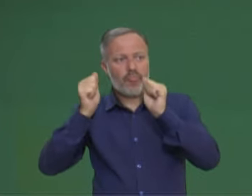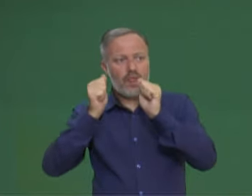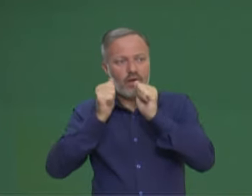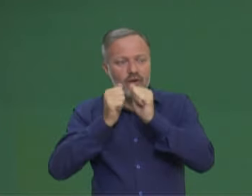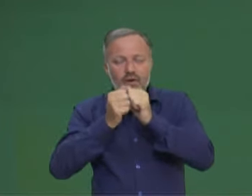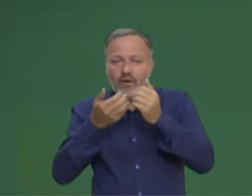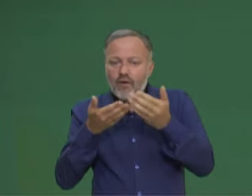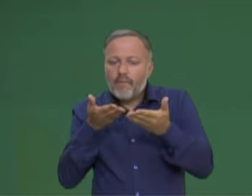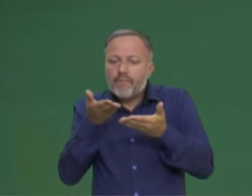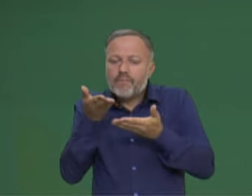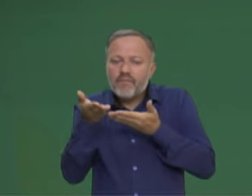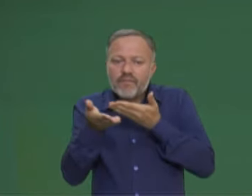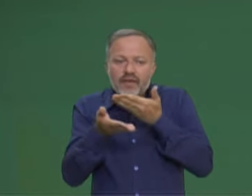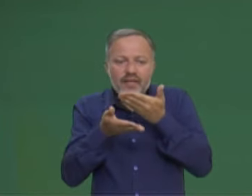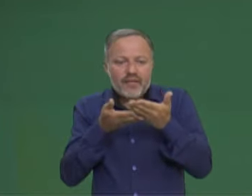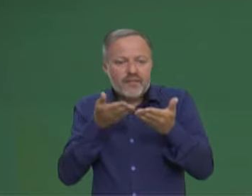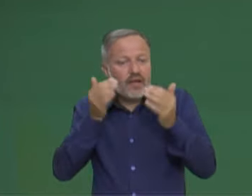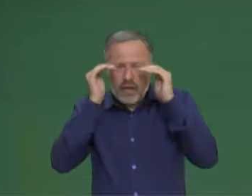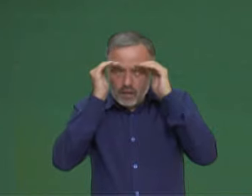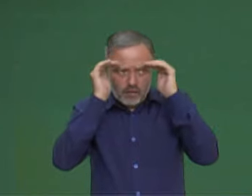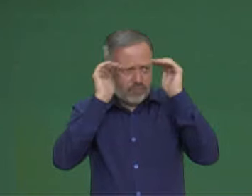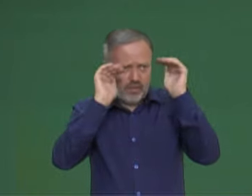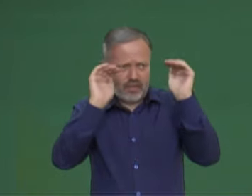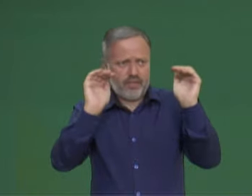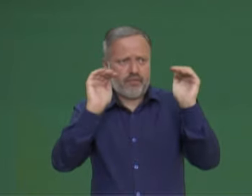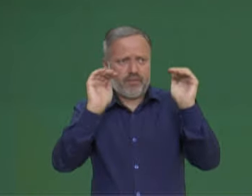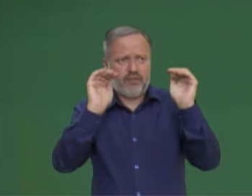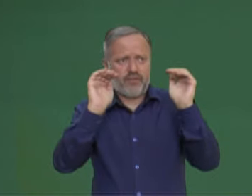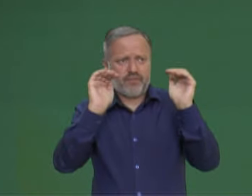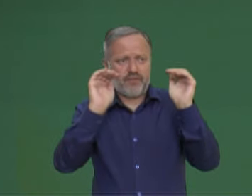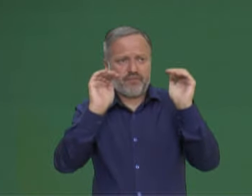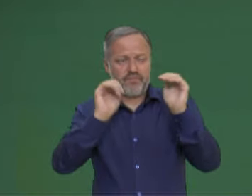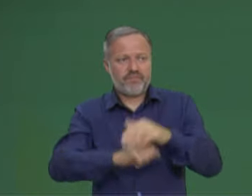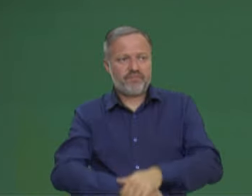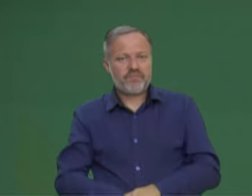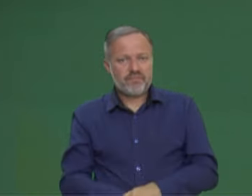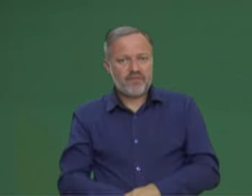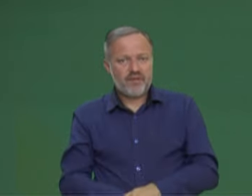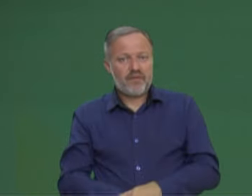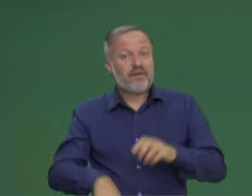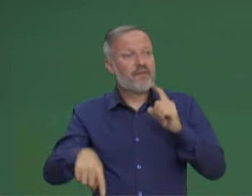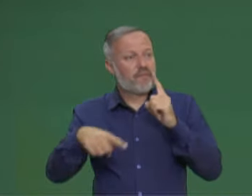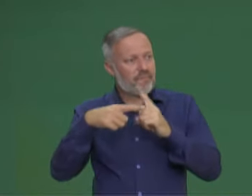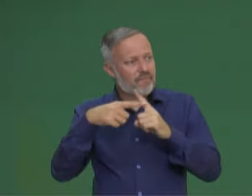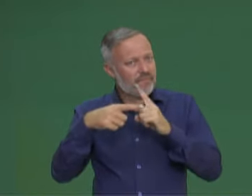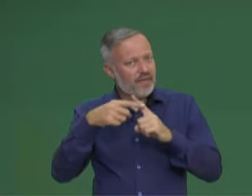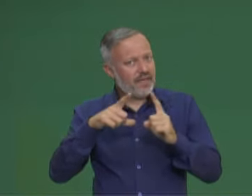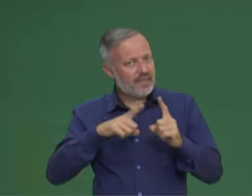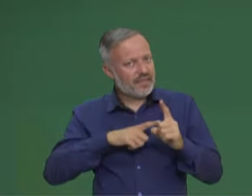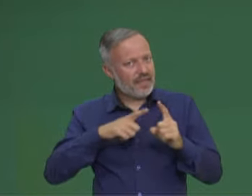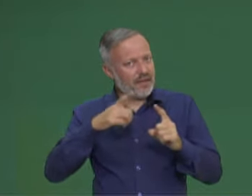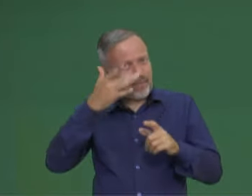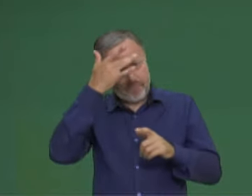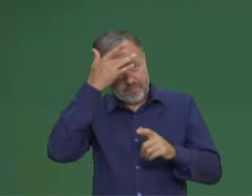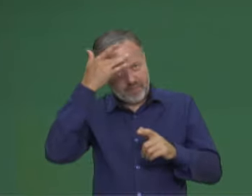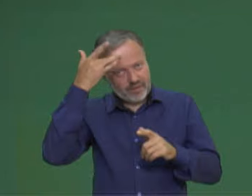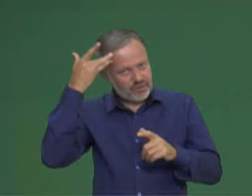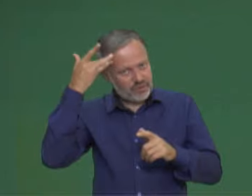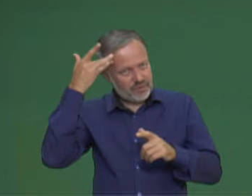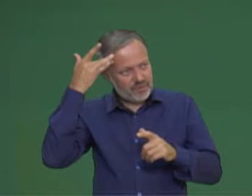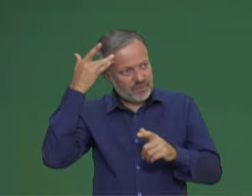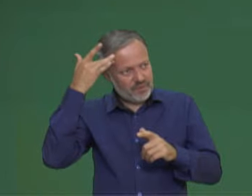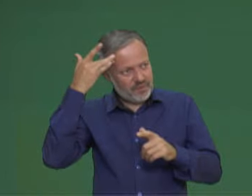no seas igualado. Né? Que as pessoas ainda têm uma dificuldade em tutear. Eu quero tratar como tu, mas